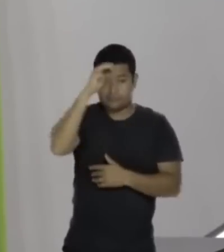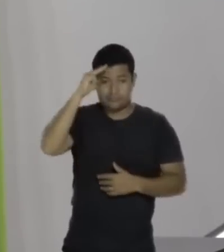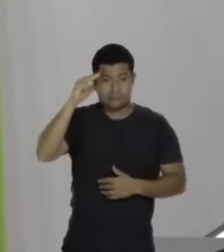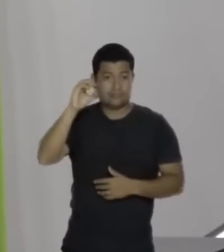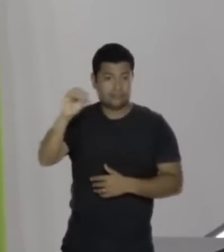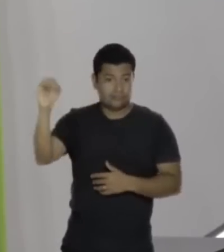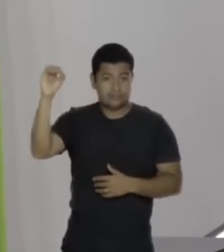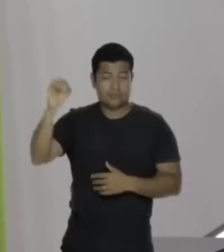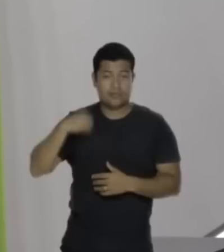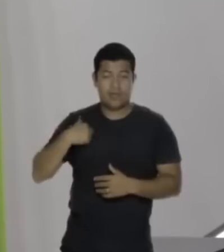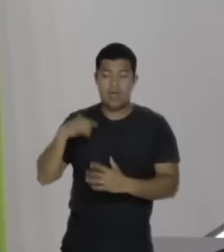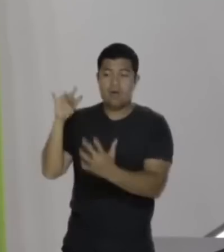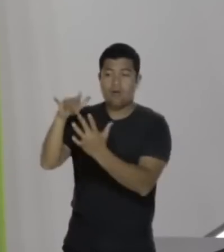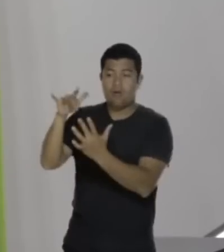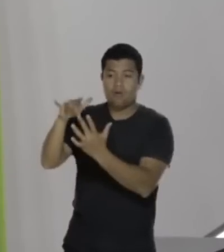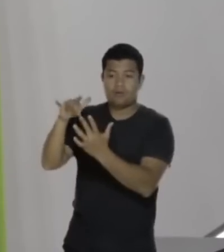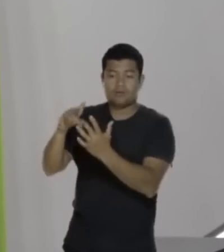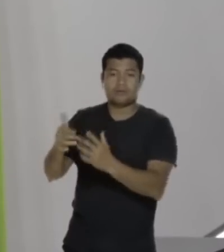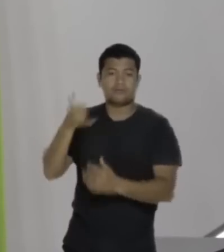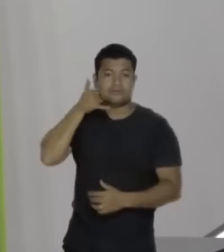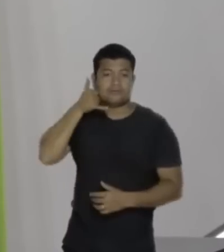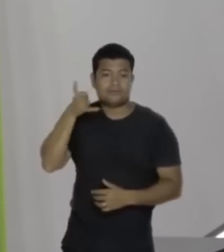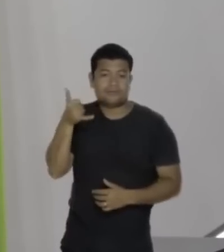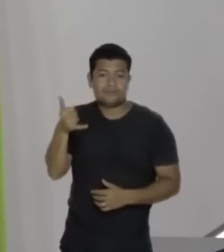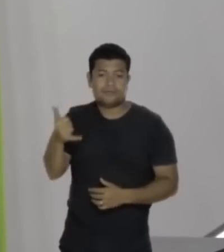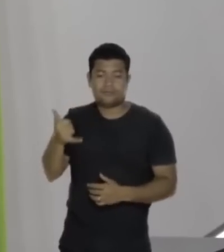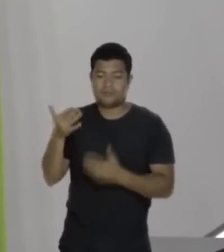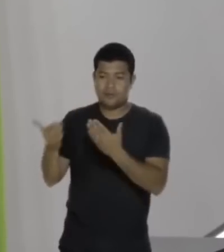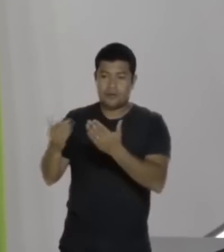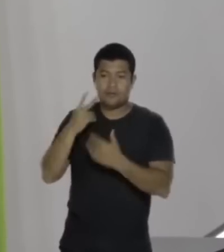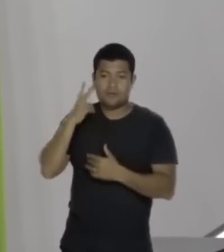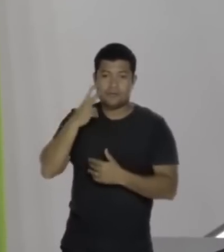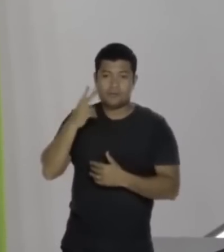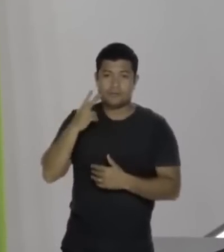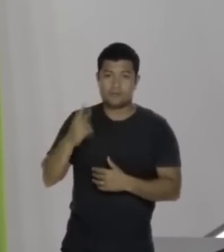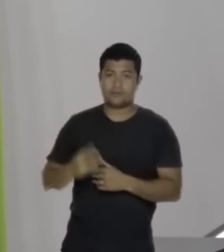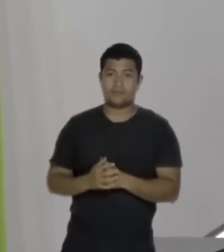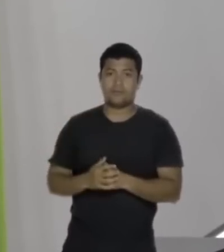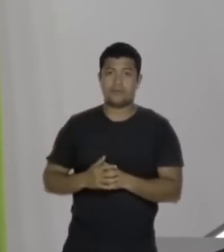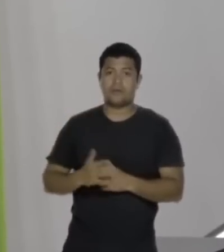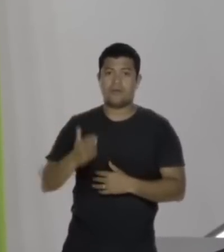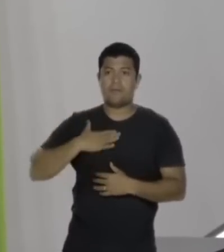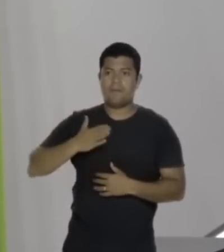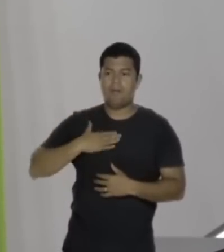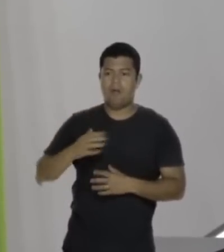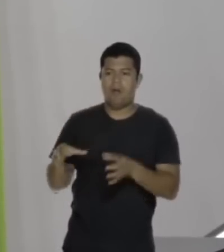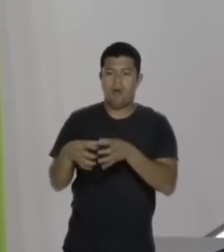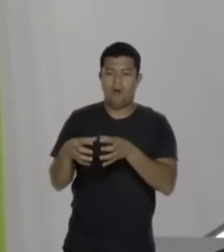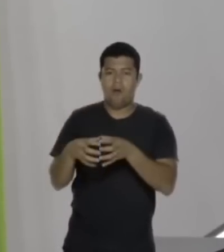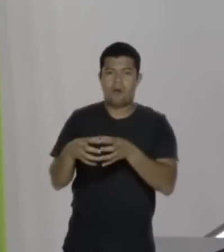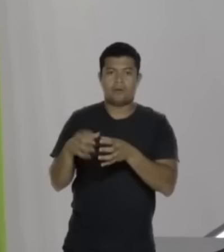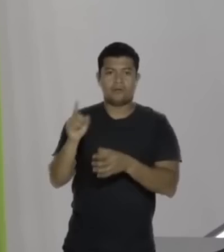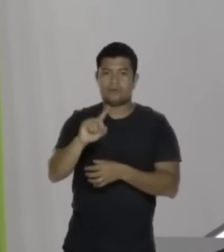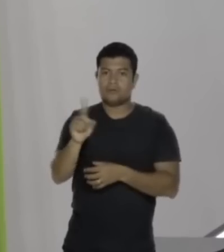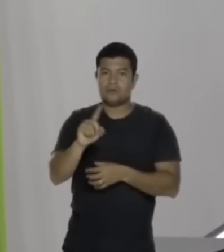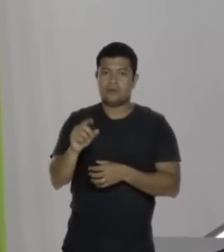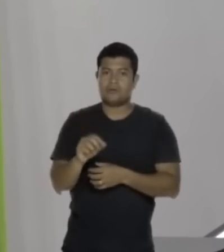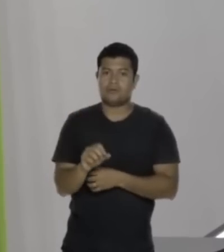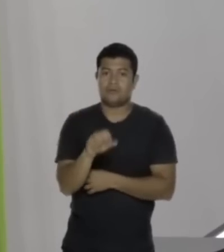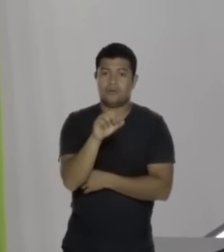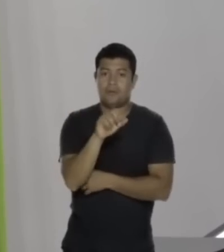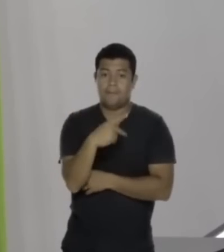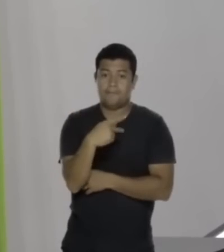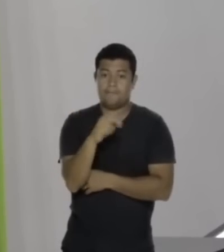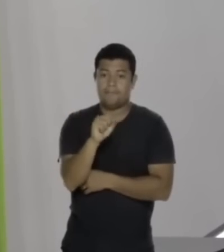um vereador de São Miguel do Oeste. E para não dizerem que ia pegar um vereador do meu time, eu peguei um social-democrata, para não dizerem que eu peguei